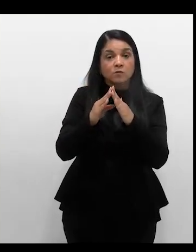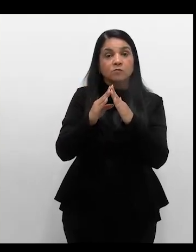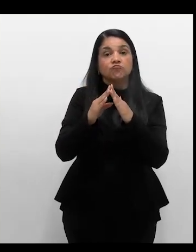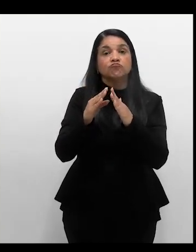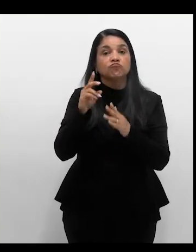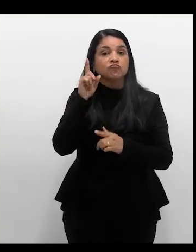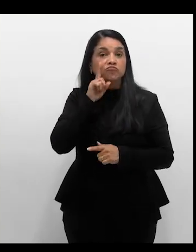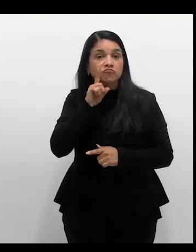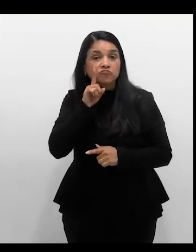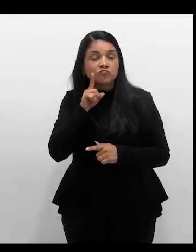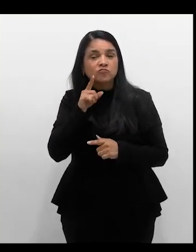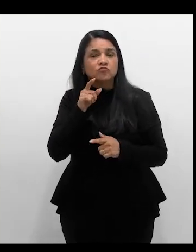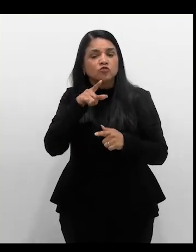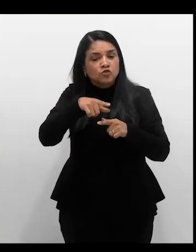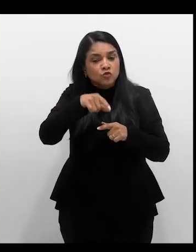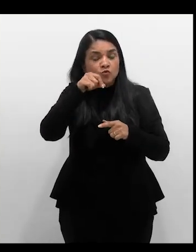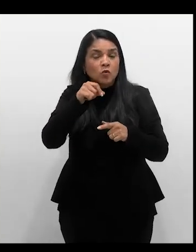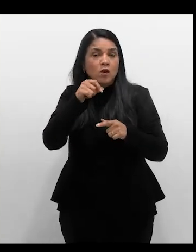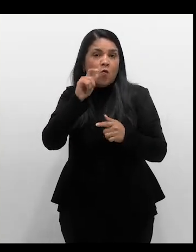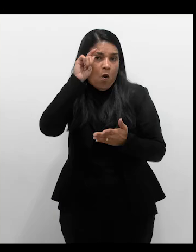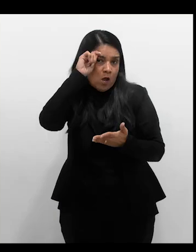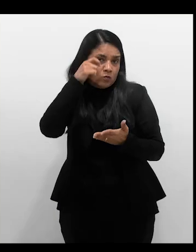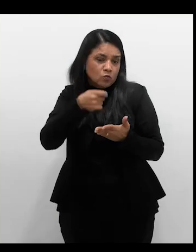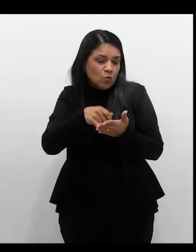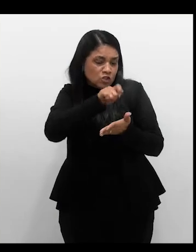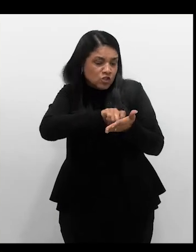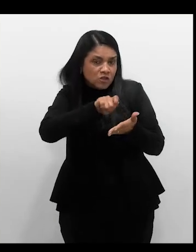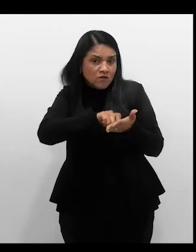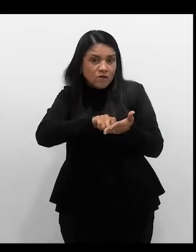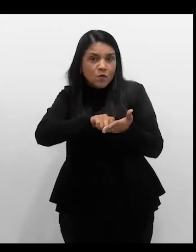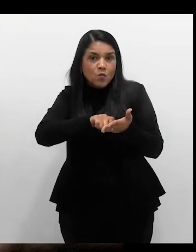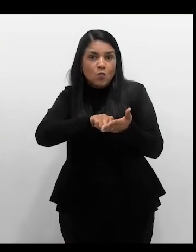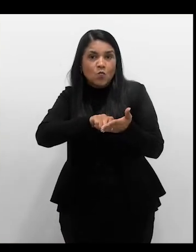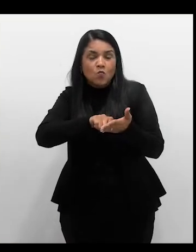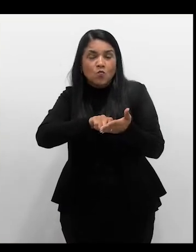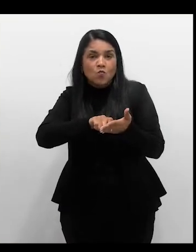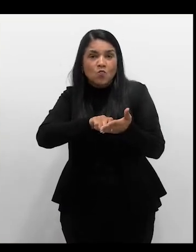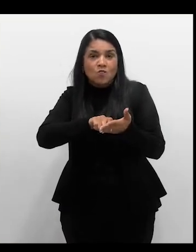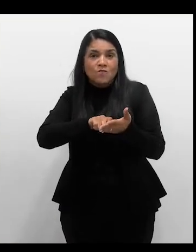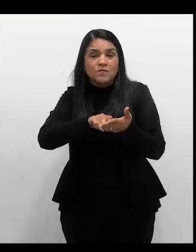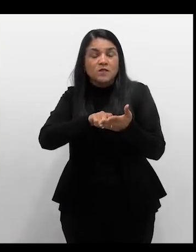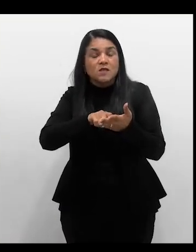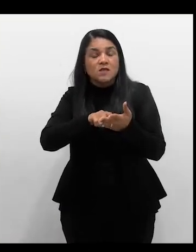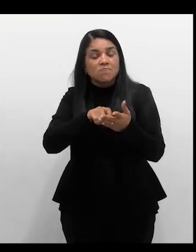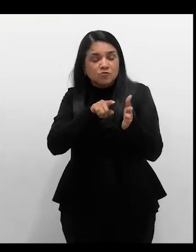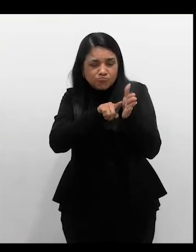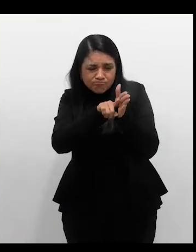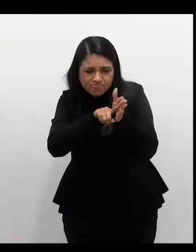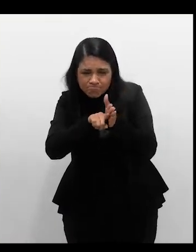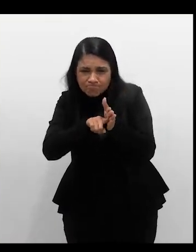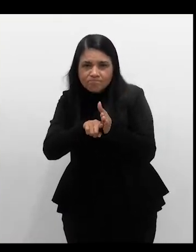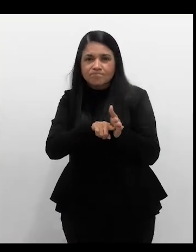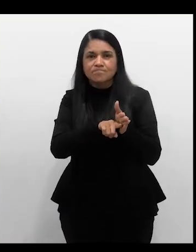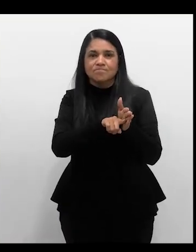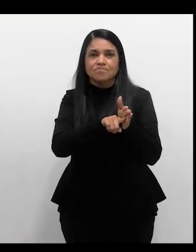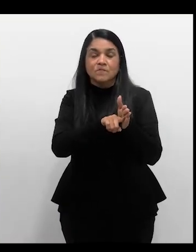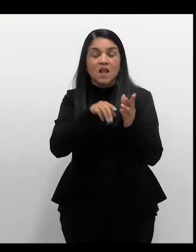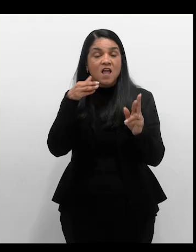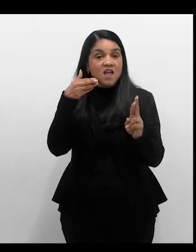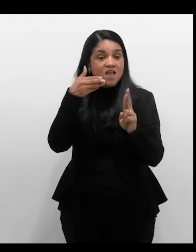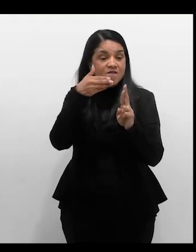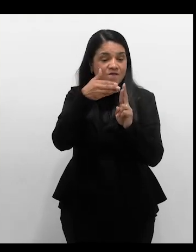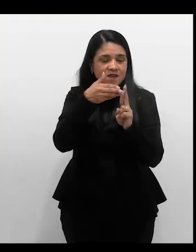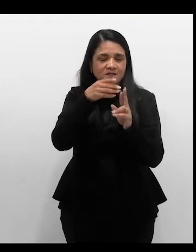há um sentido. Tudo foi escolhido pelo autor. O autor não escreve uma peça, ele escreve um universo. Eu vou atrás do universo do autor. Então a